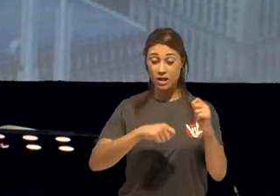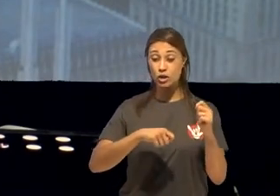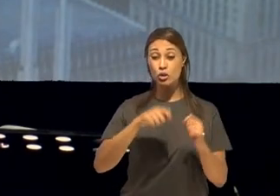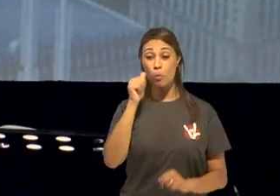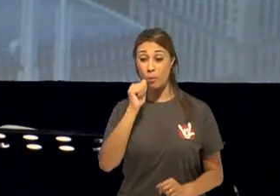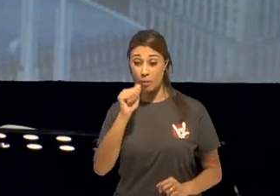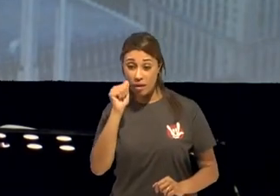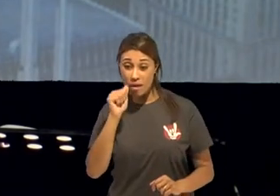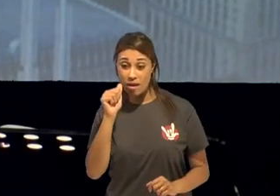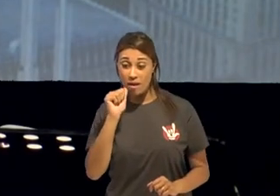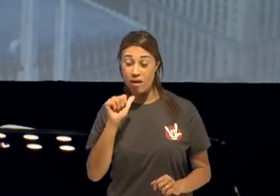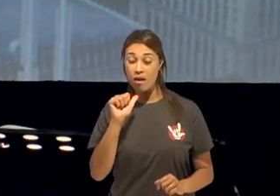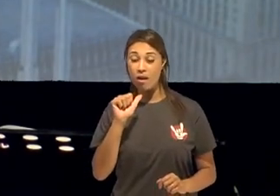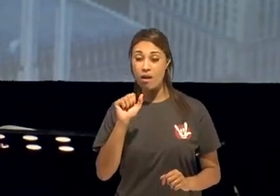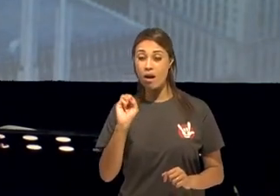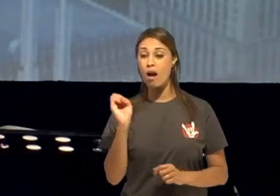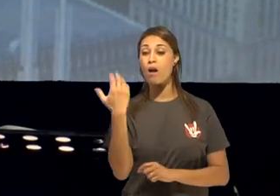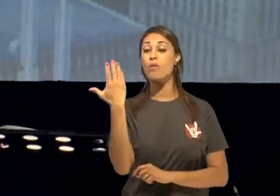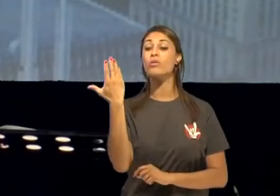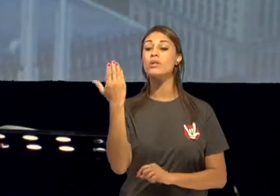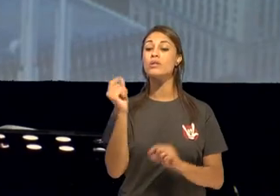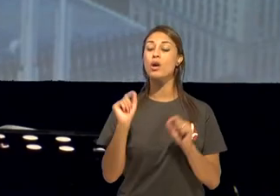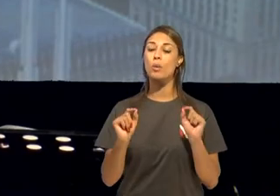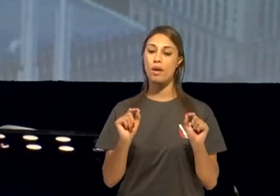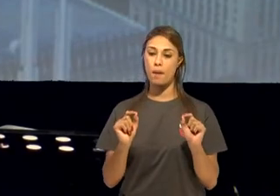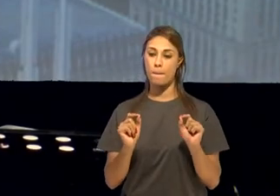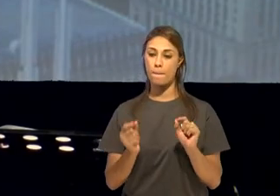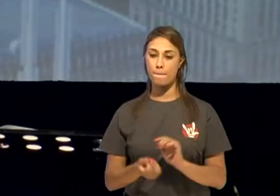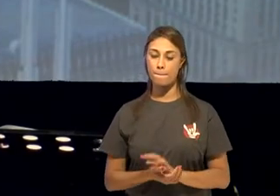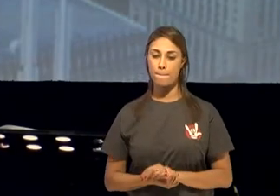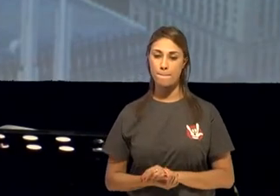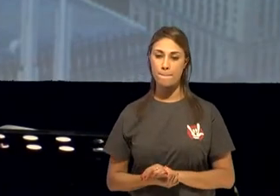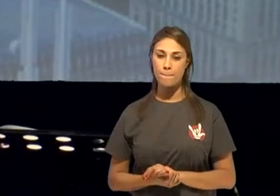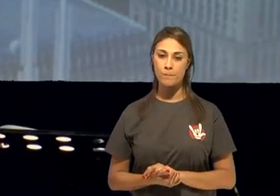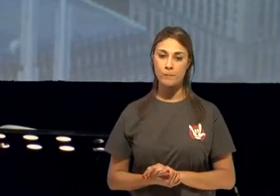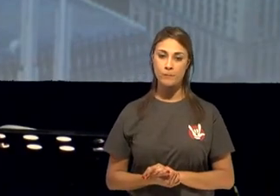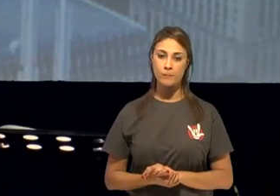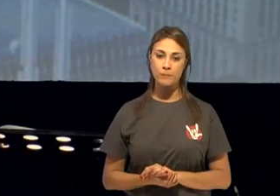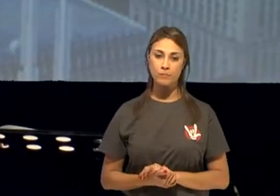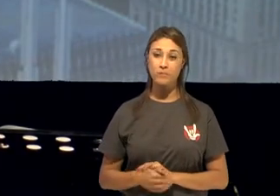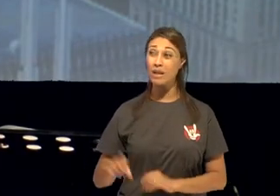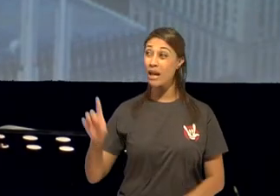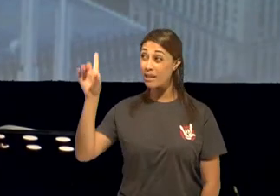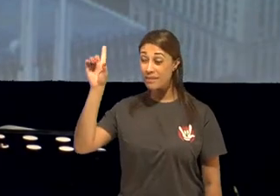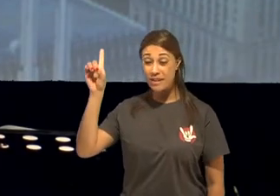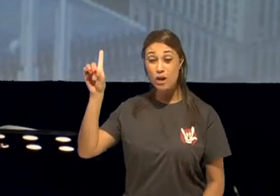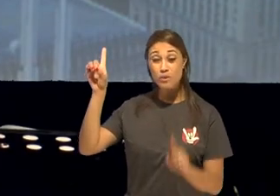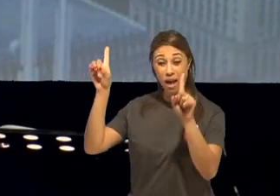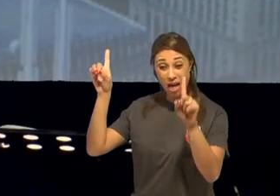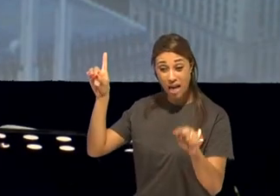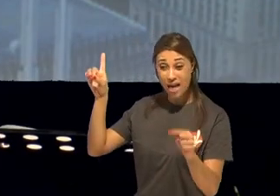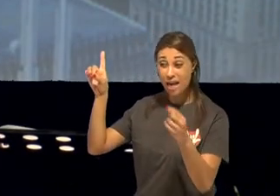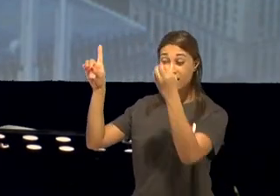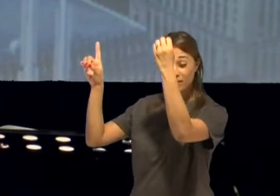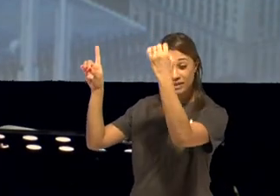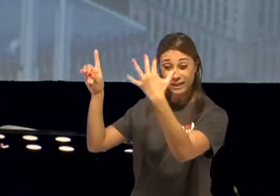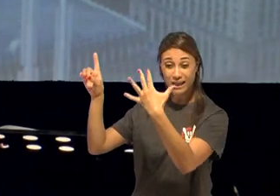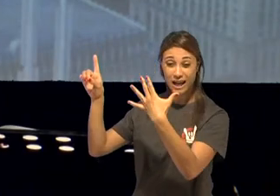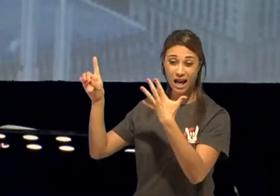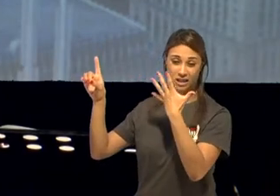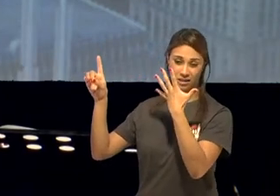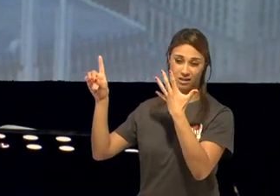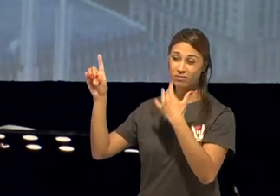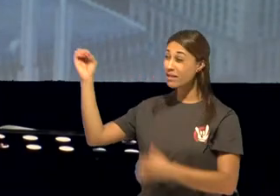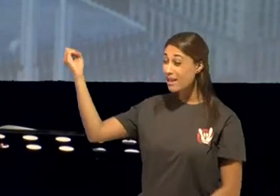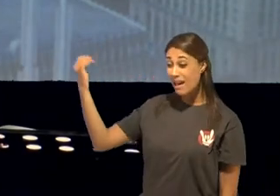remissão. Porque quero falar para vocês que Deus é o Deus da graça. Estava falando isso com meu pai. E talvez depois